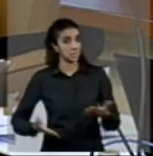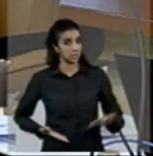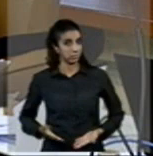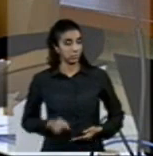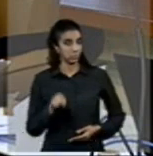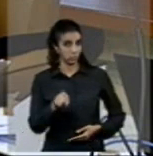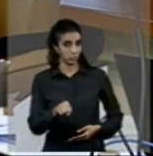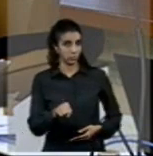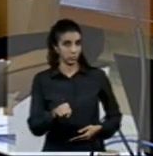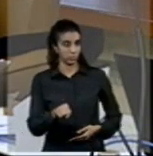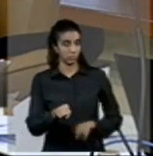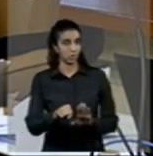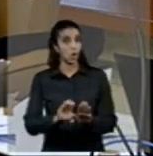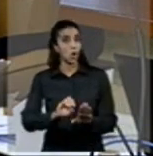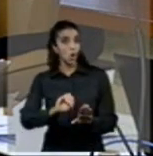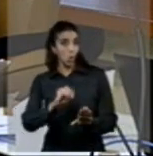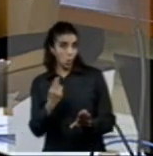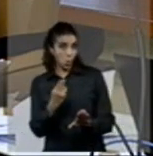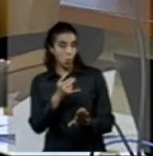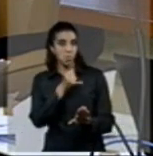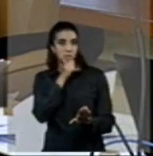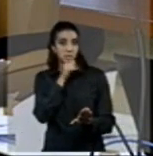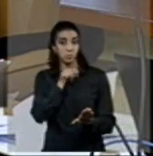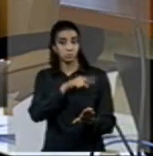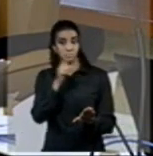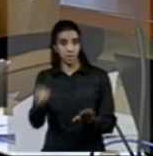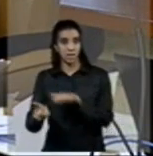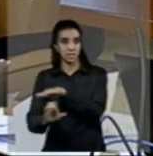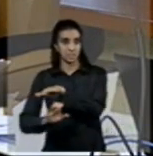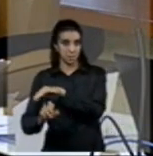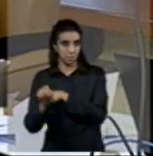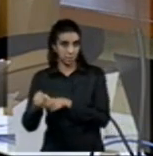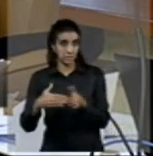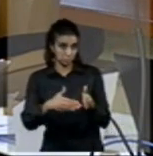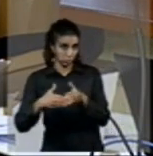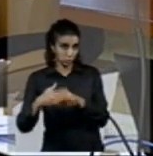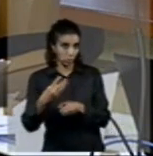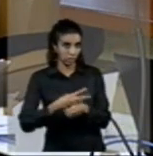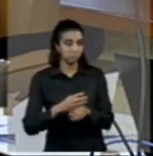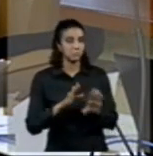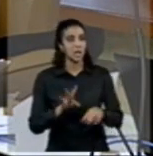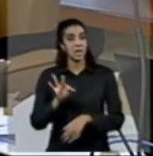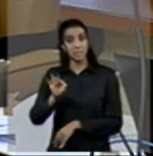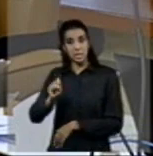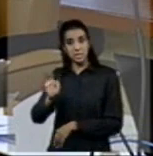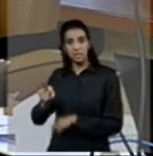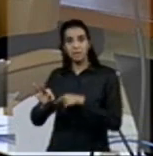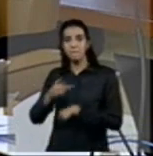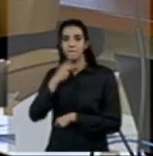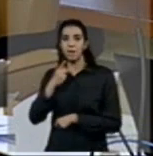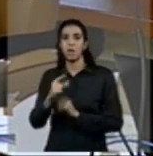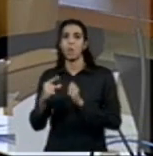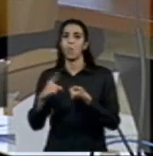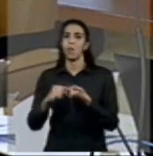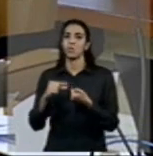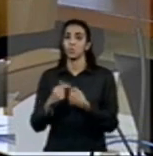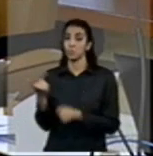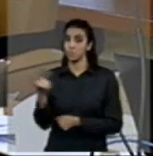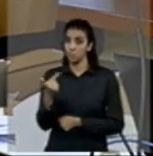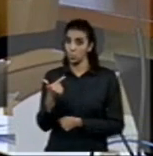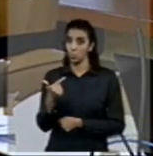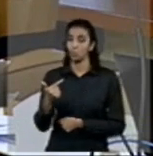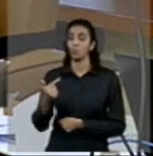os requisitos do que foi tomado pela enunciação do TST, requisitos dos artigos